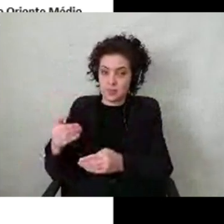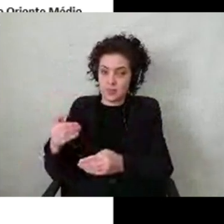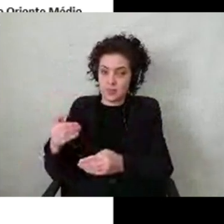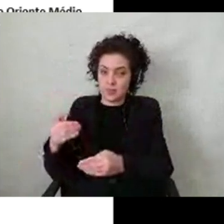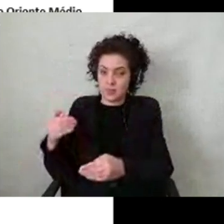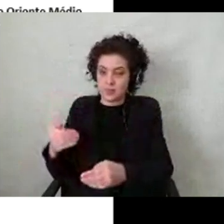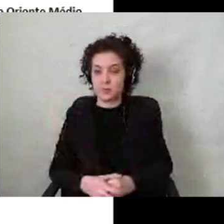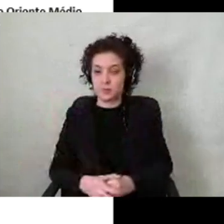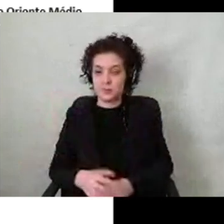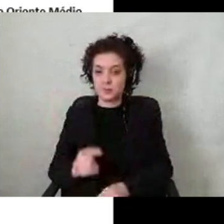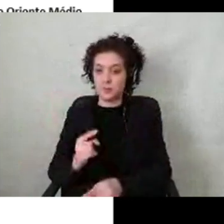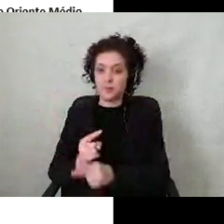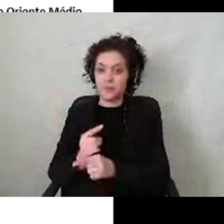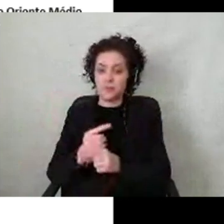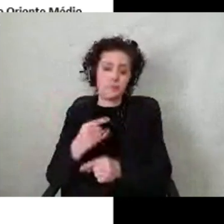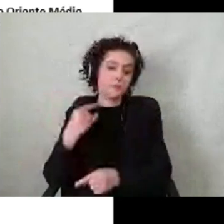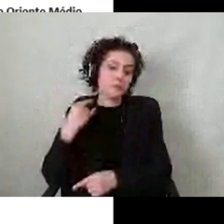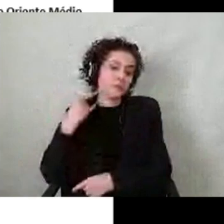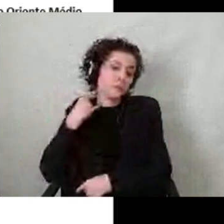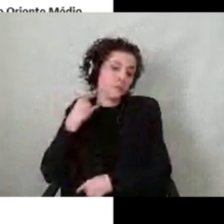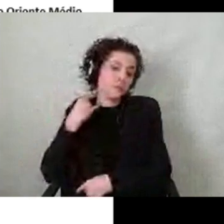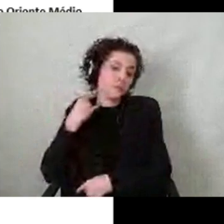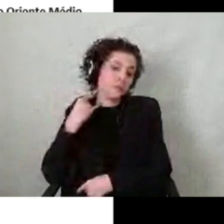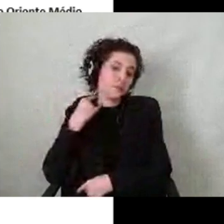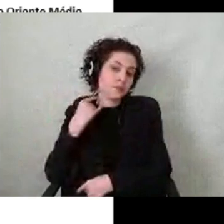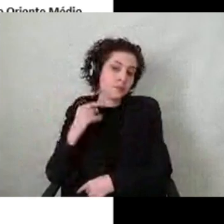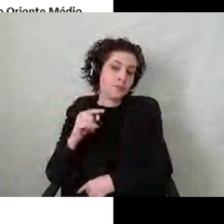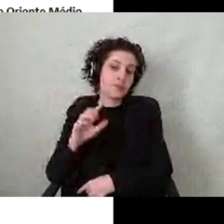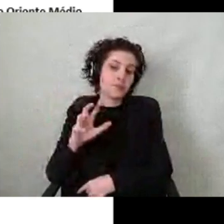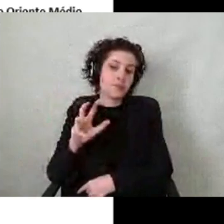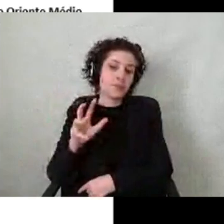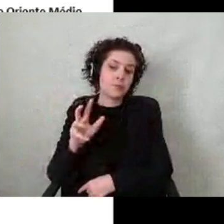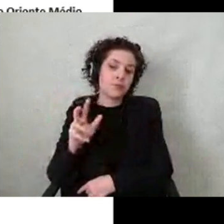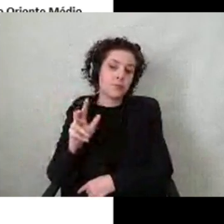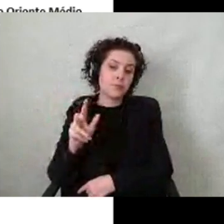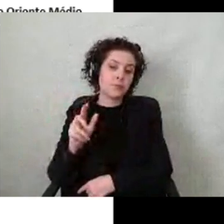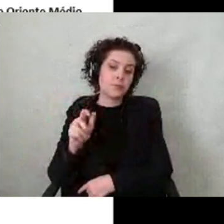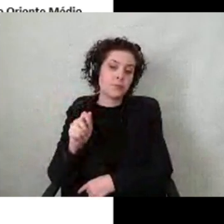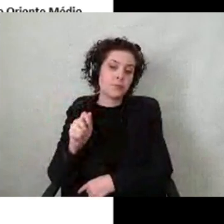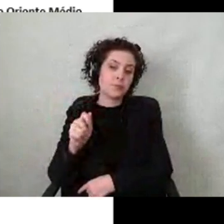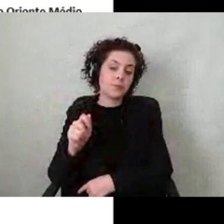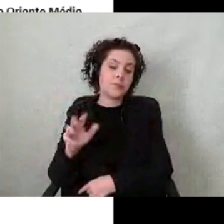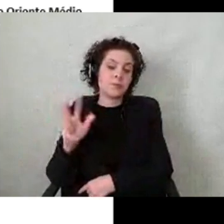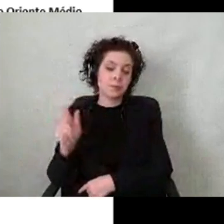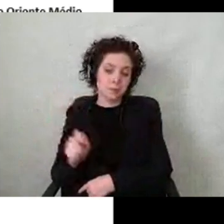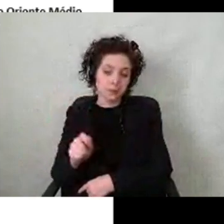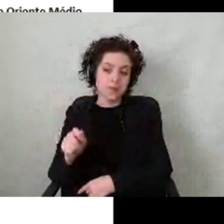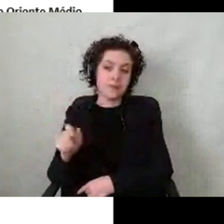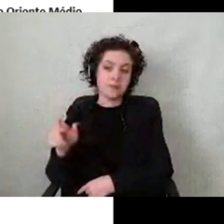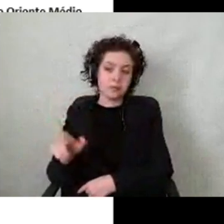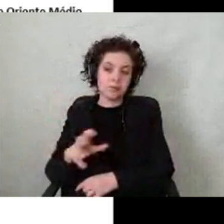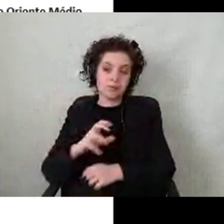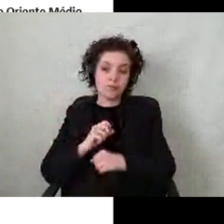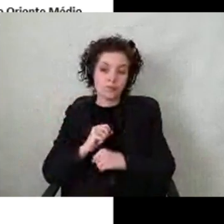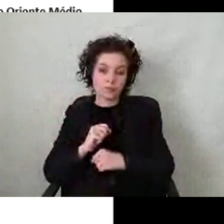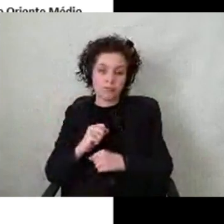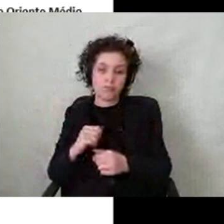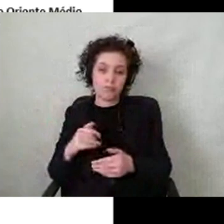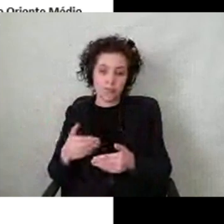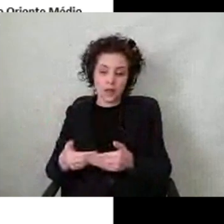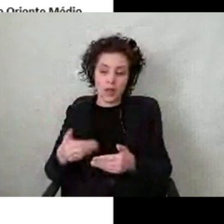encontrados em morcegos africanos, e o hospedeiro intermediário até o homem realmente foram